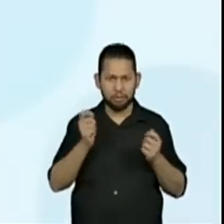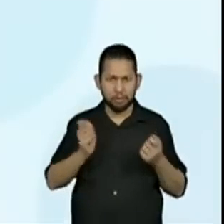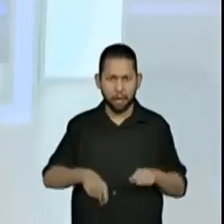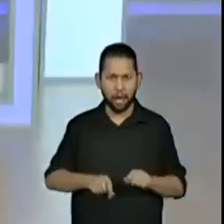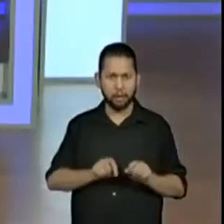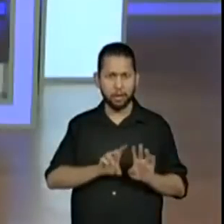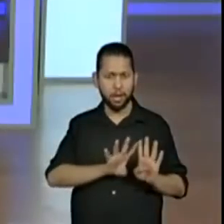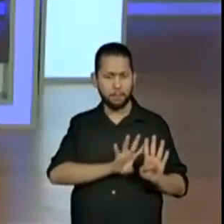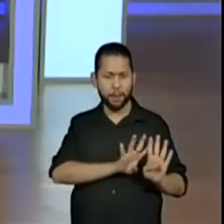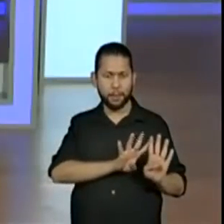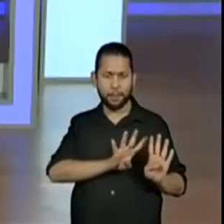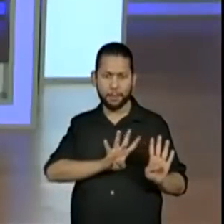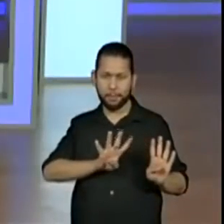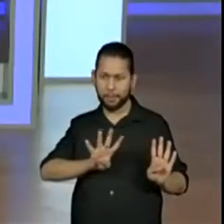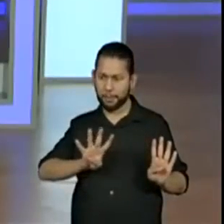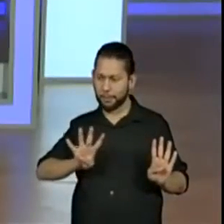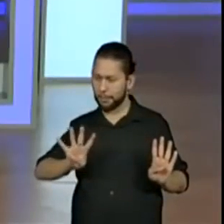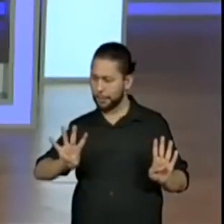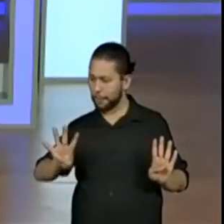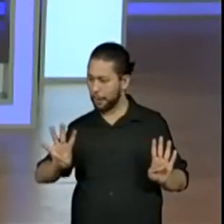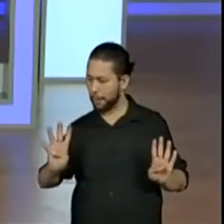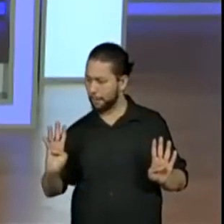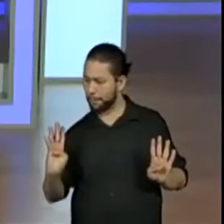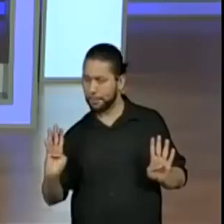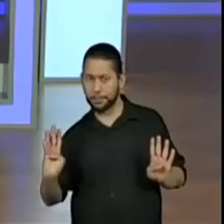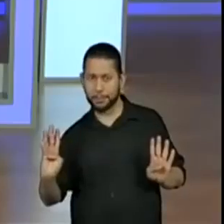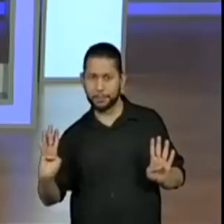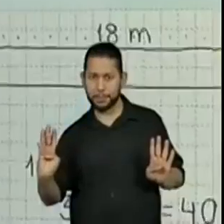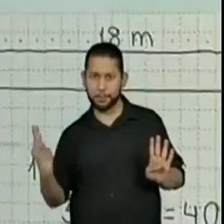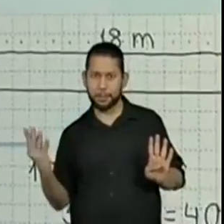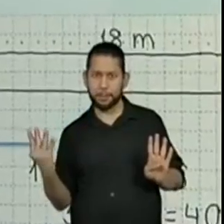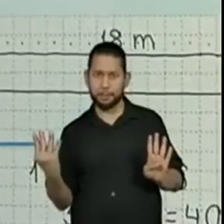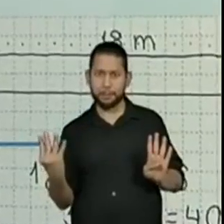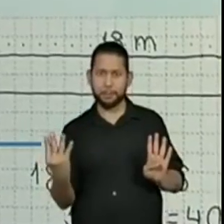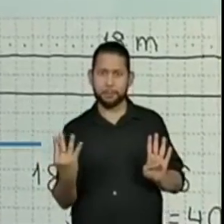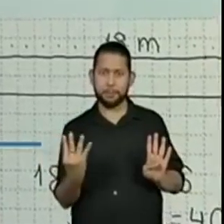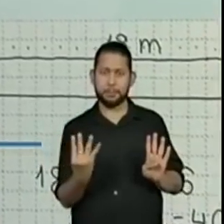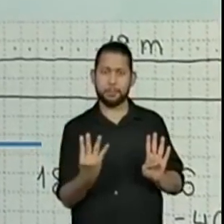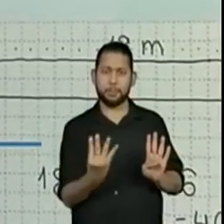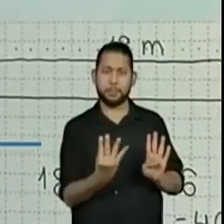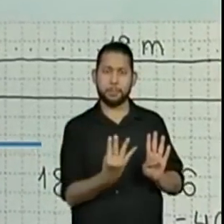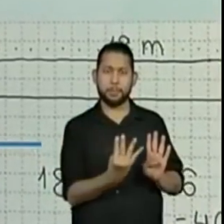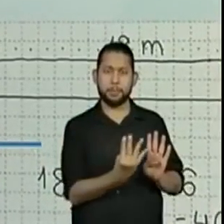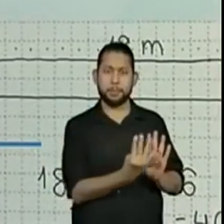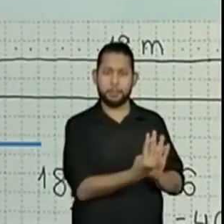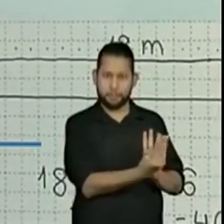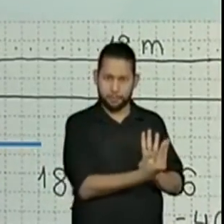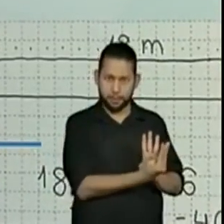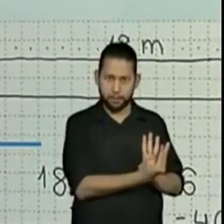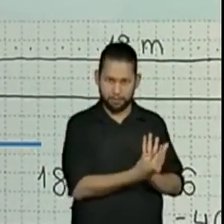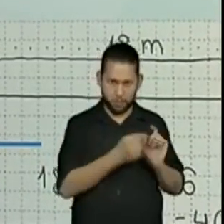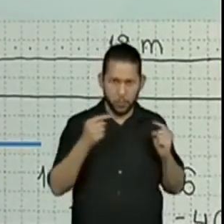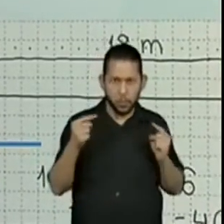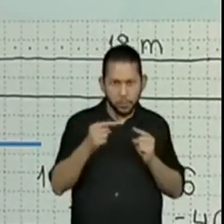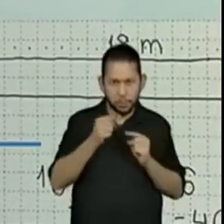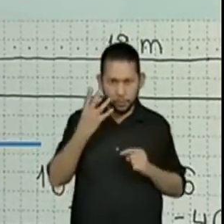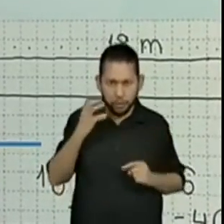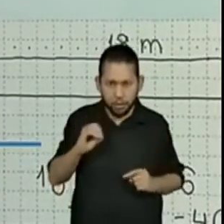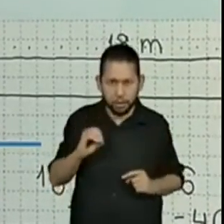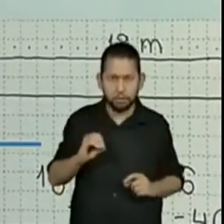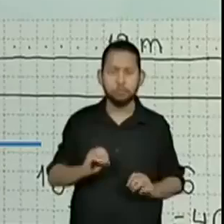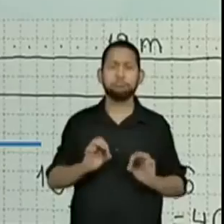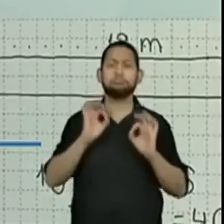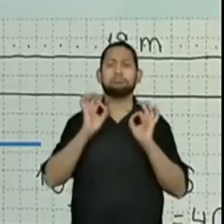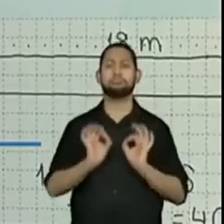essa horta está certo segundo os professores que bom acompanhem comigo então estou